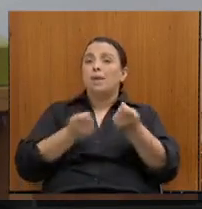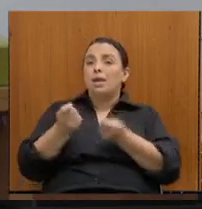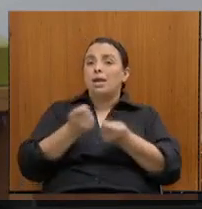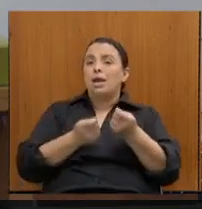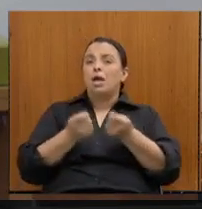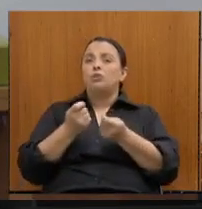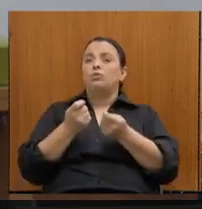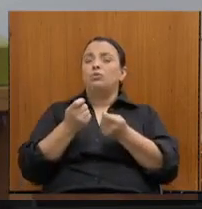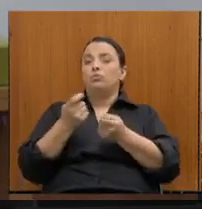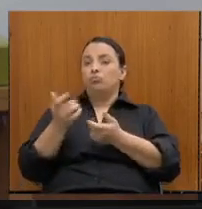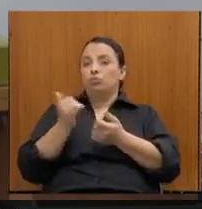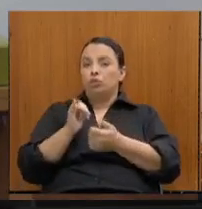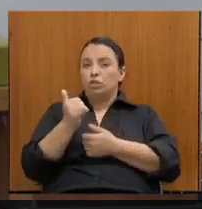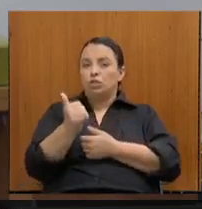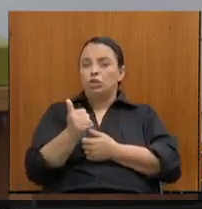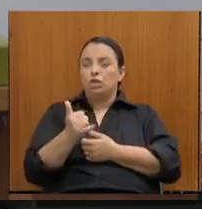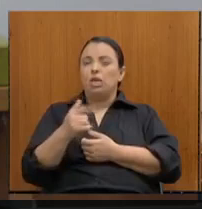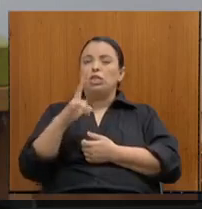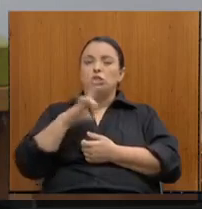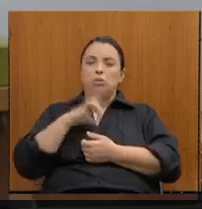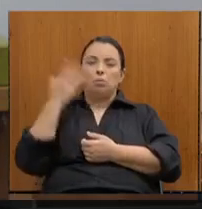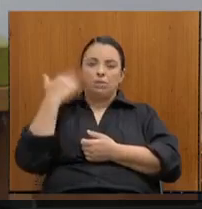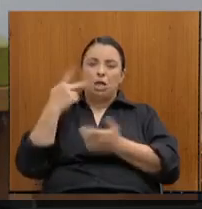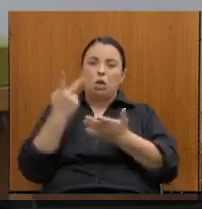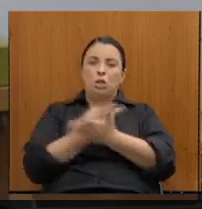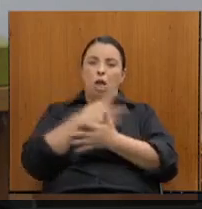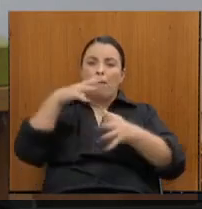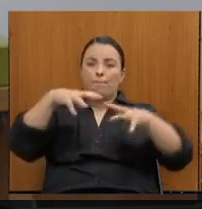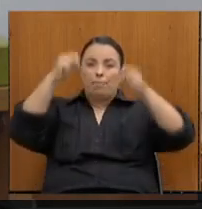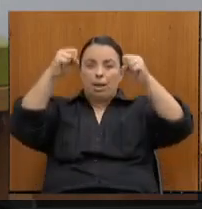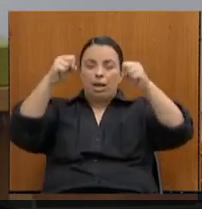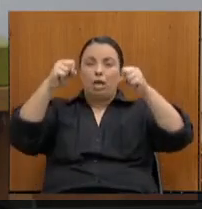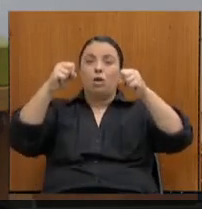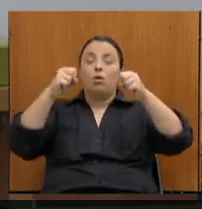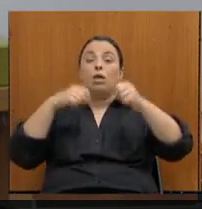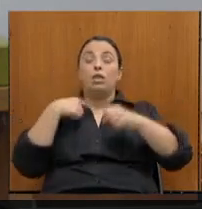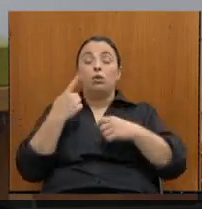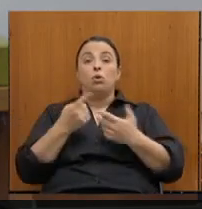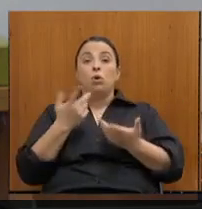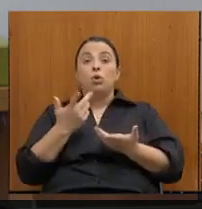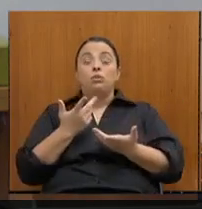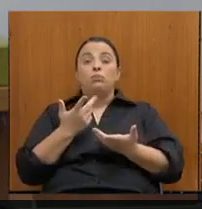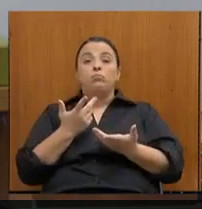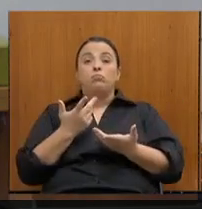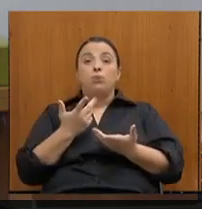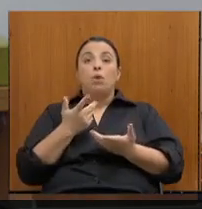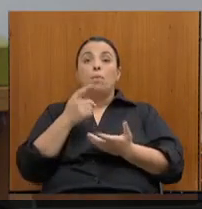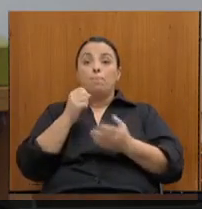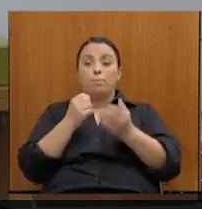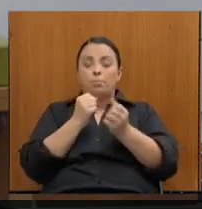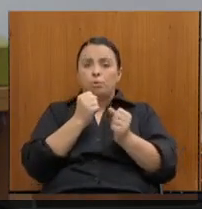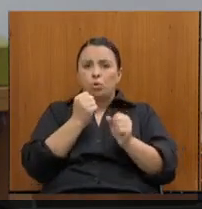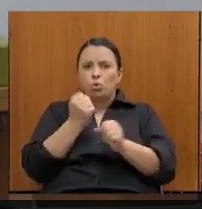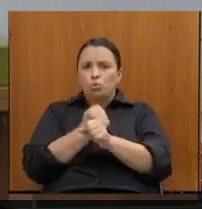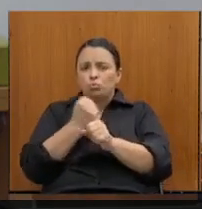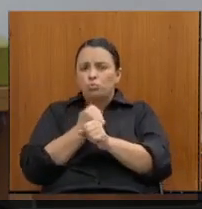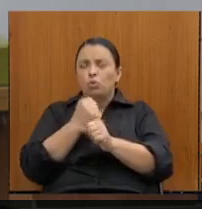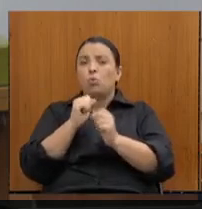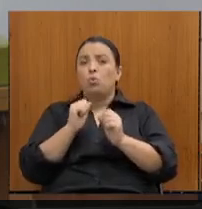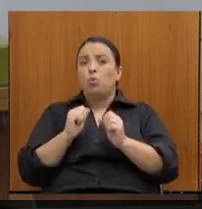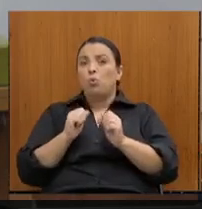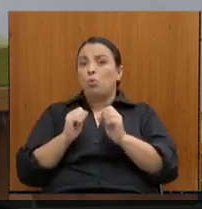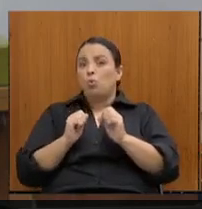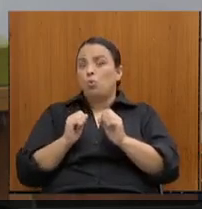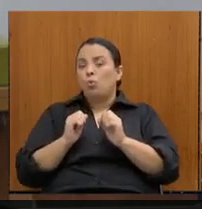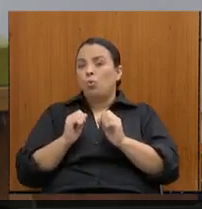nós importamos e gerando e geramos usinas termoelétricas que são as mesmas que no estado de hoje